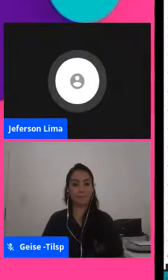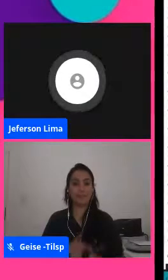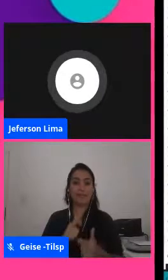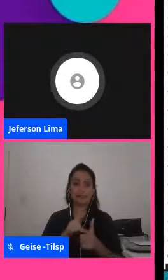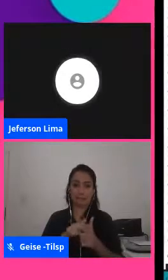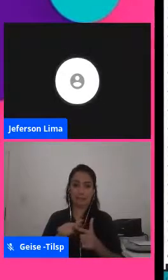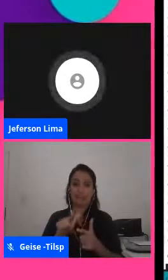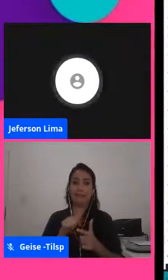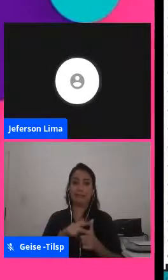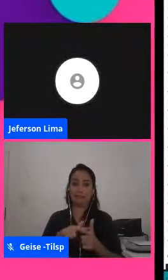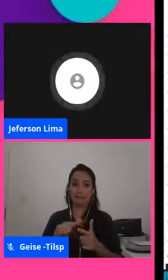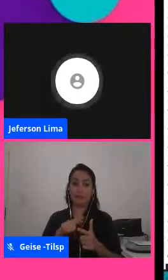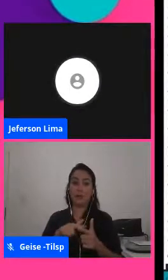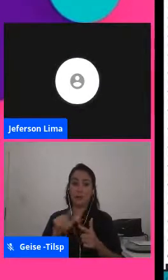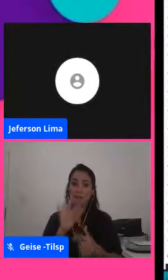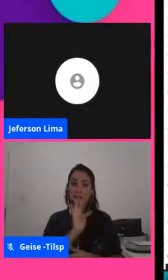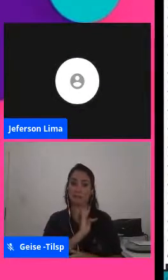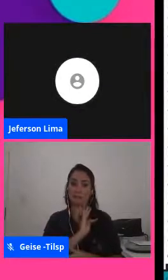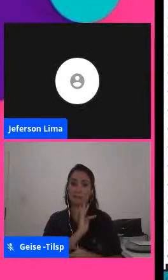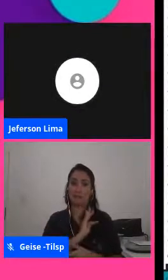Problemas técnicos.